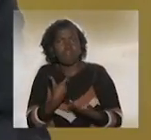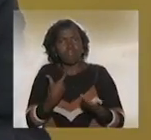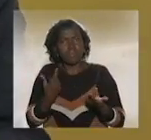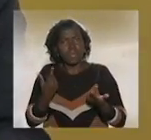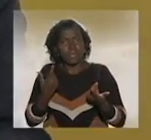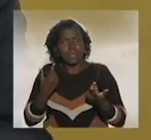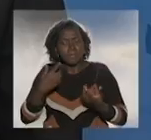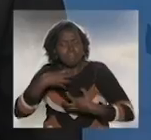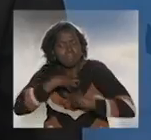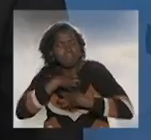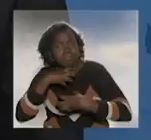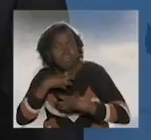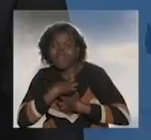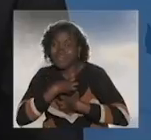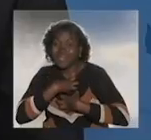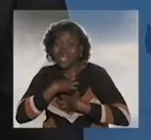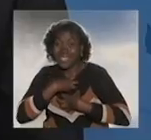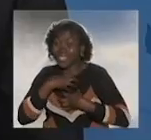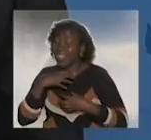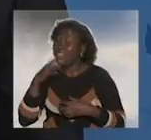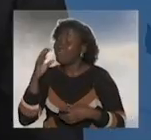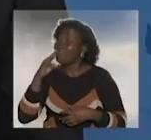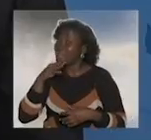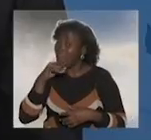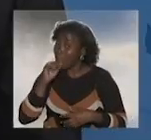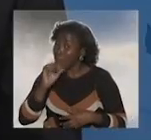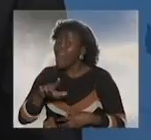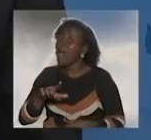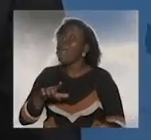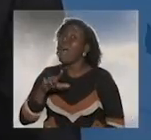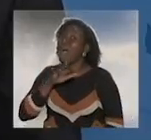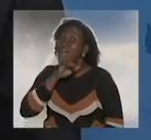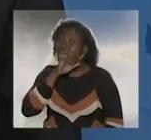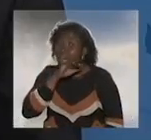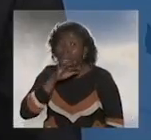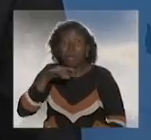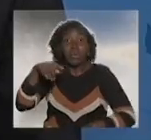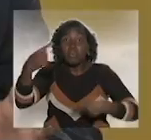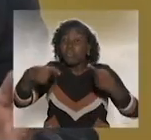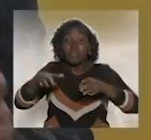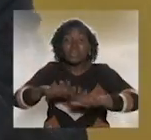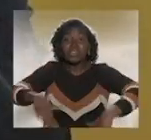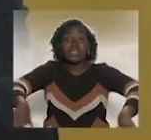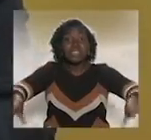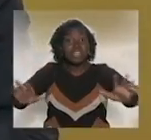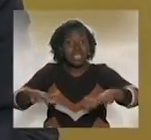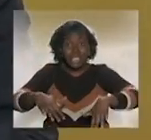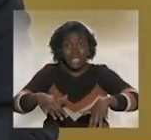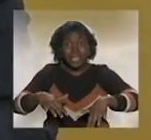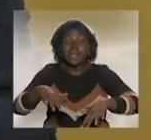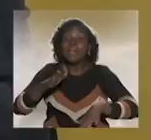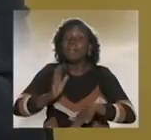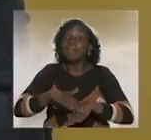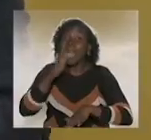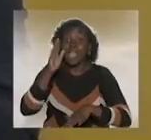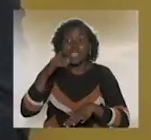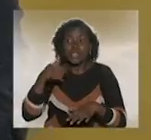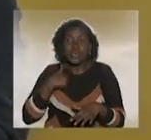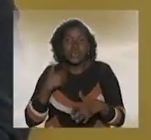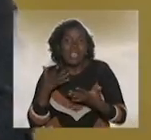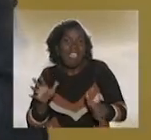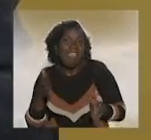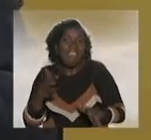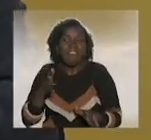à personalidade, isso acaba mal. Não só na gestão esportiva, mas na política em geral. E mais, né? Eu não quero aqui